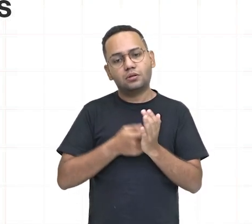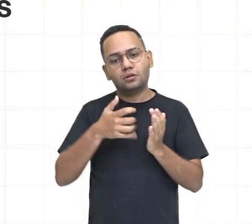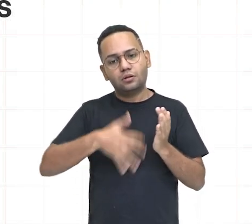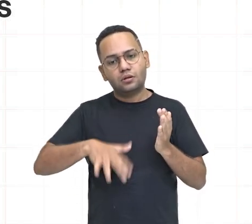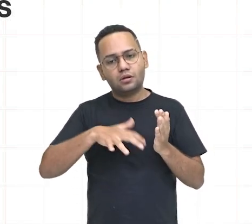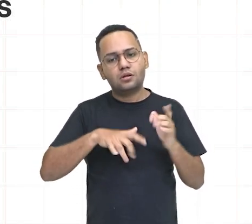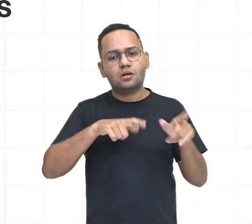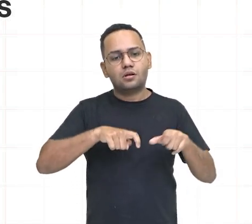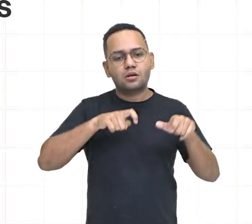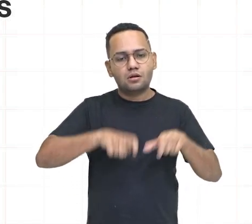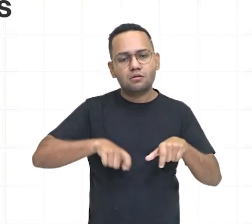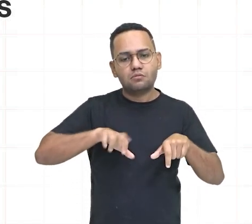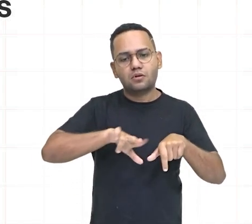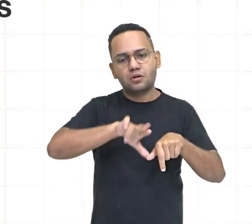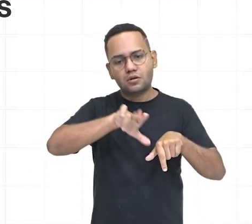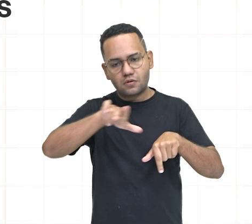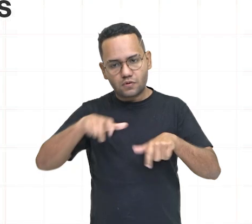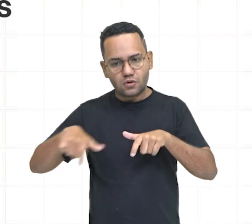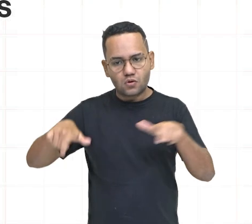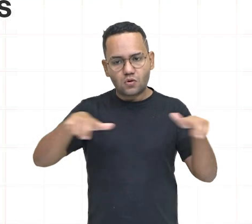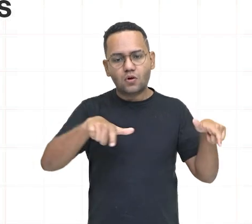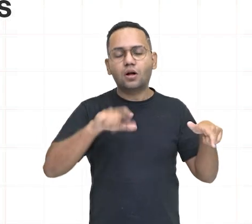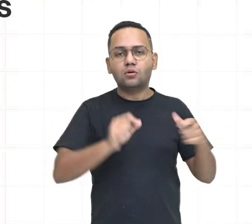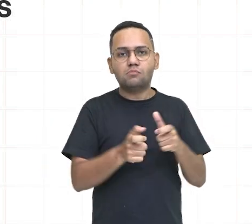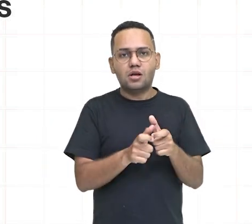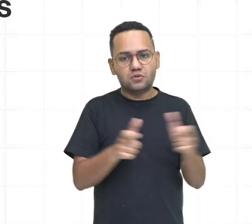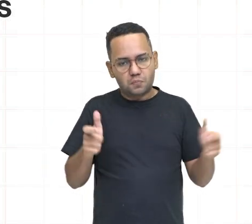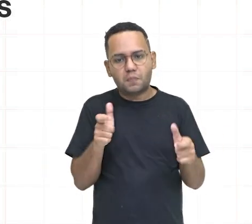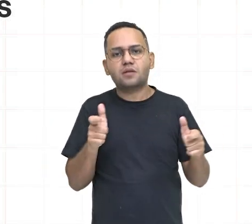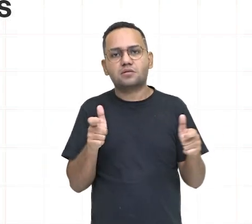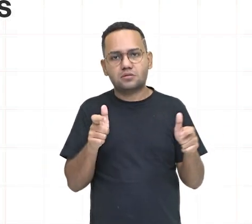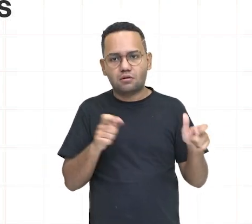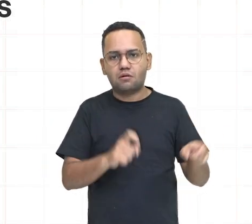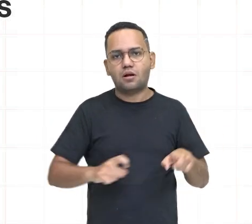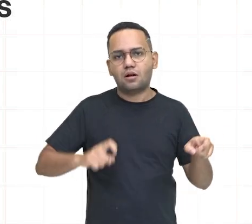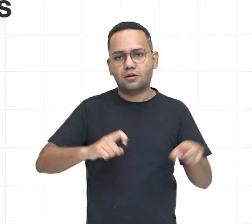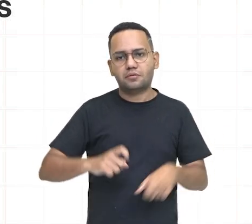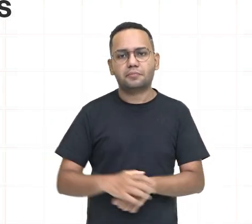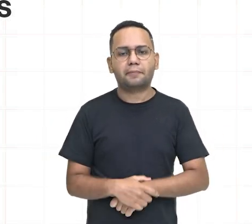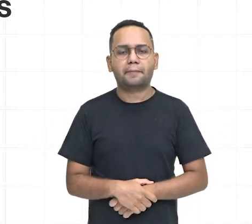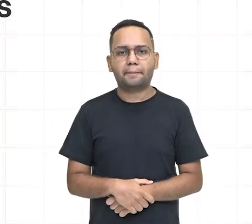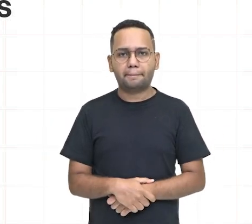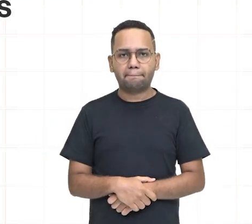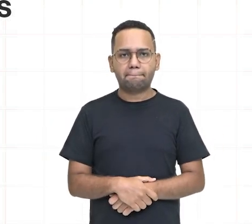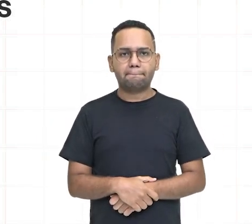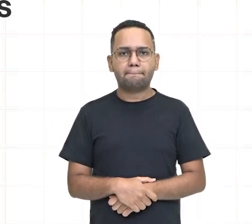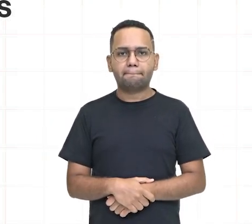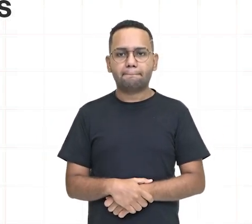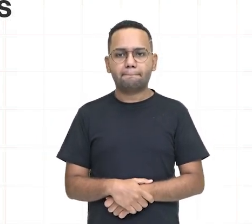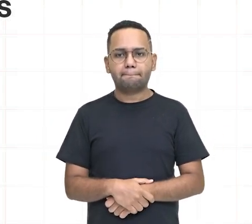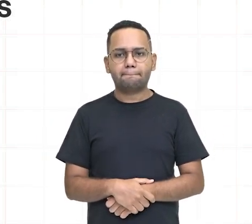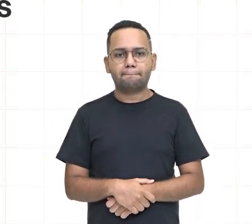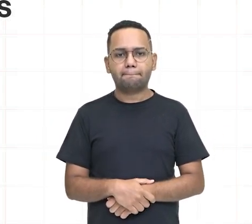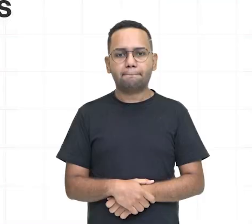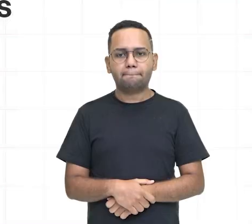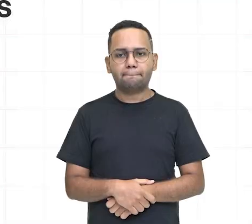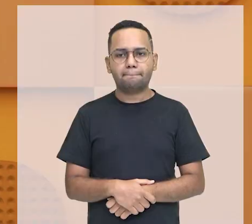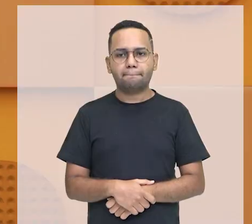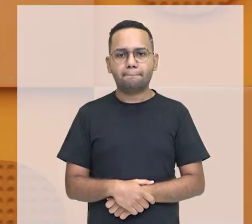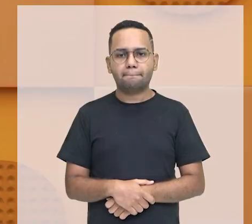diversos continentes, o que nós conhecemos como expansão agrícola. Tudo